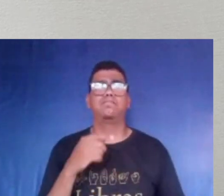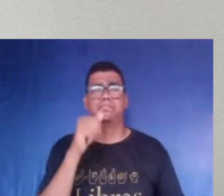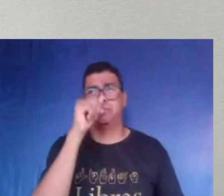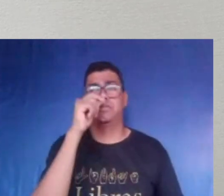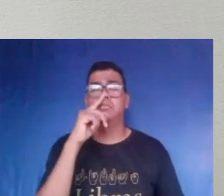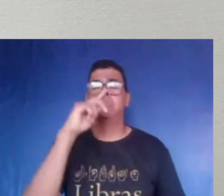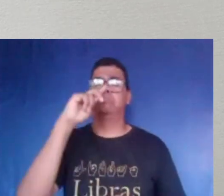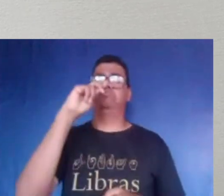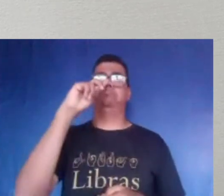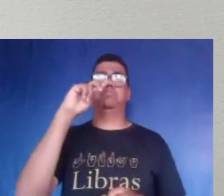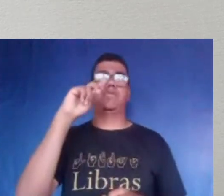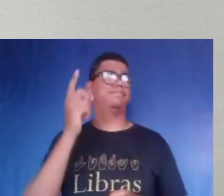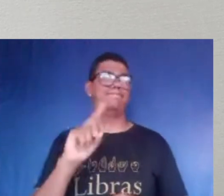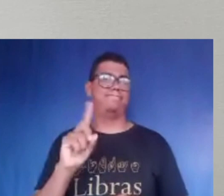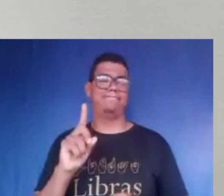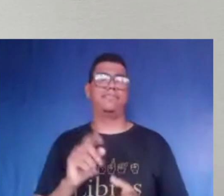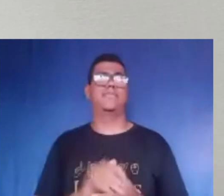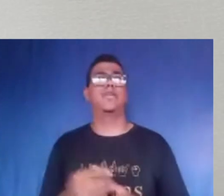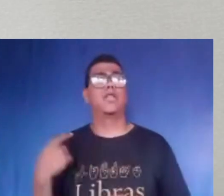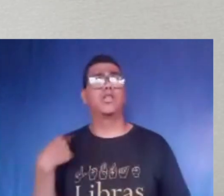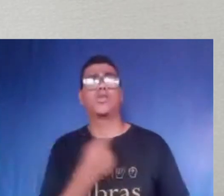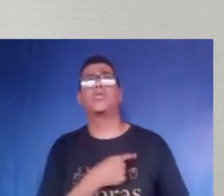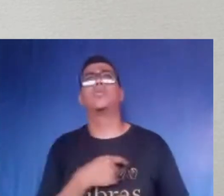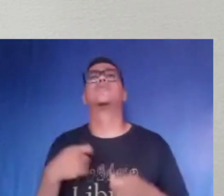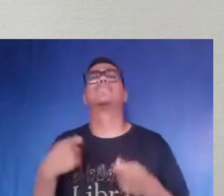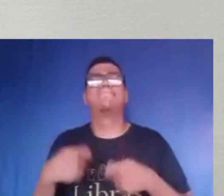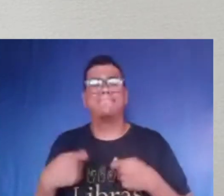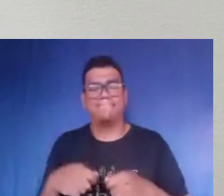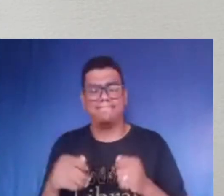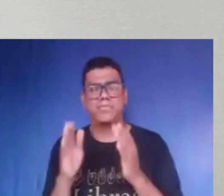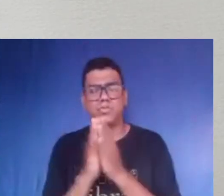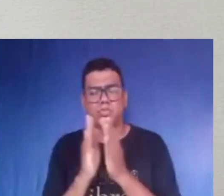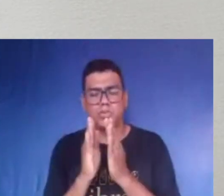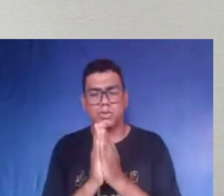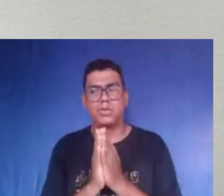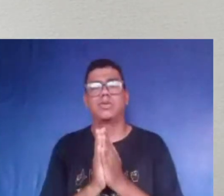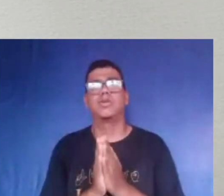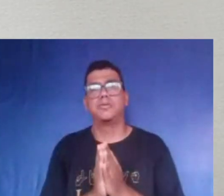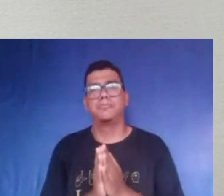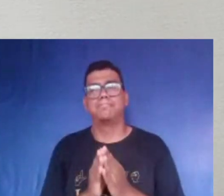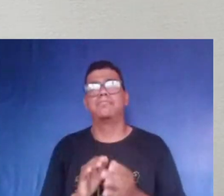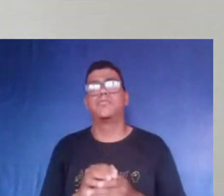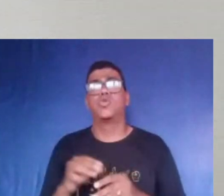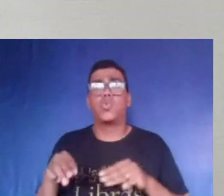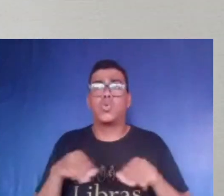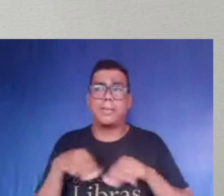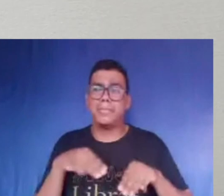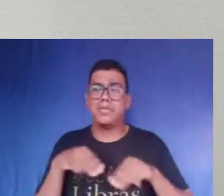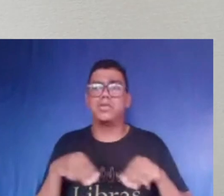da terra, nos seus campos missionários, atuando, ajudando com oferta, ajudando com alimentos, ajudando com seu serviço social,